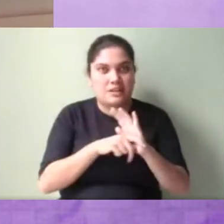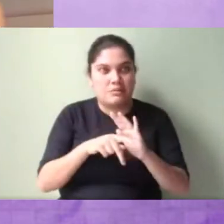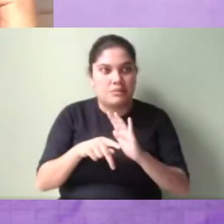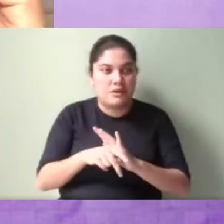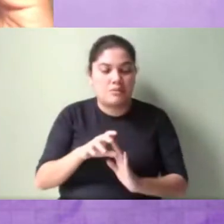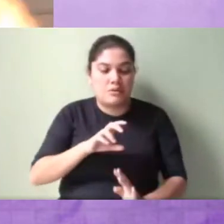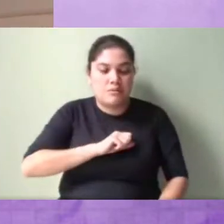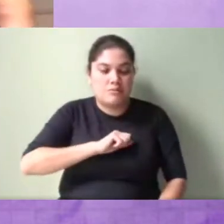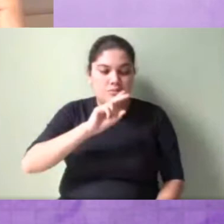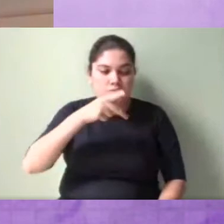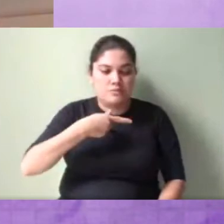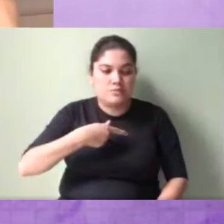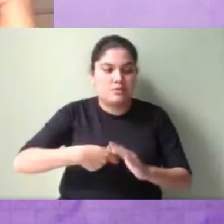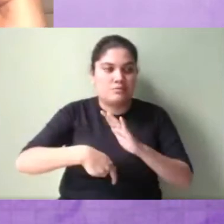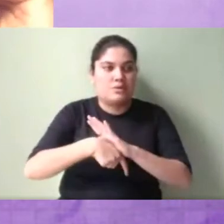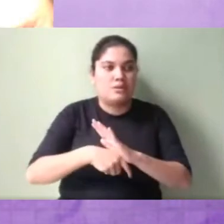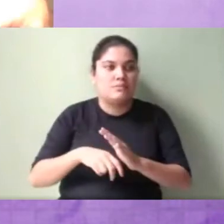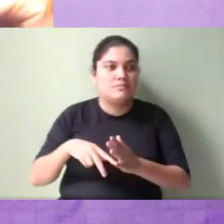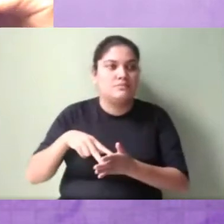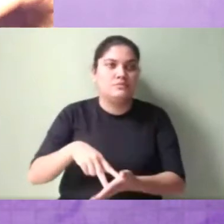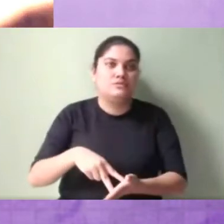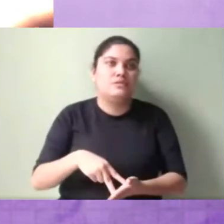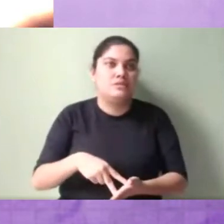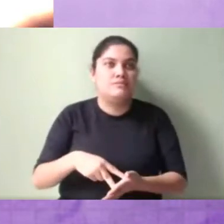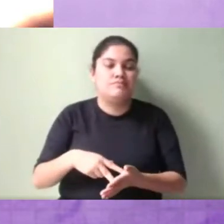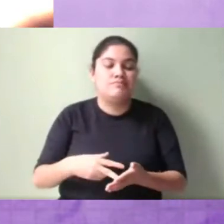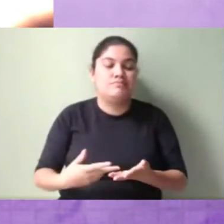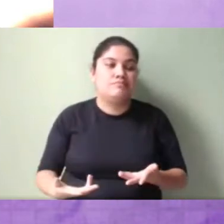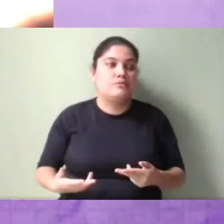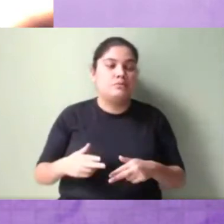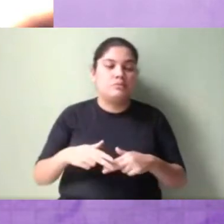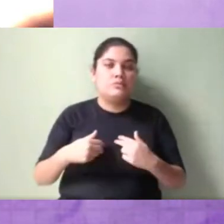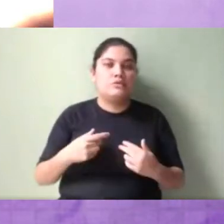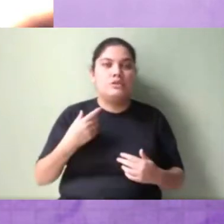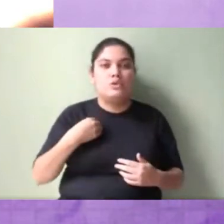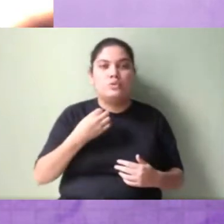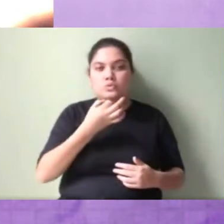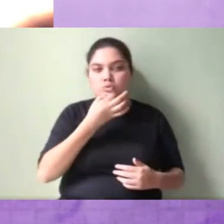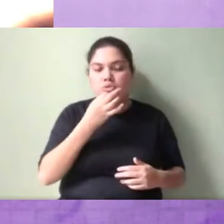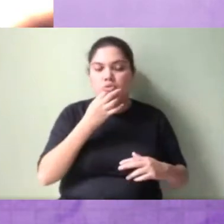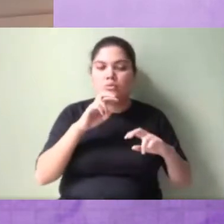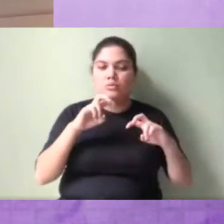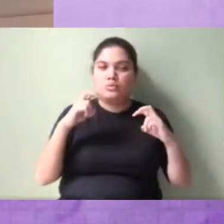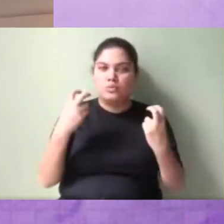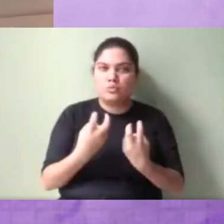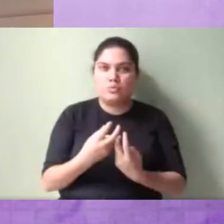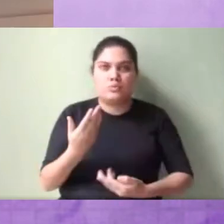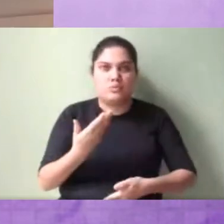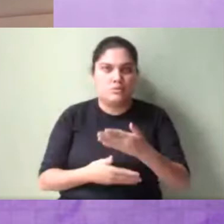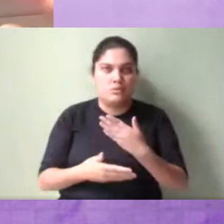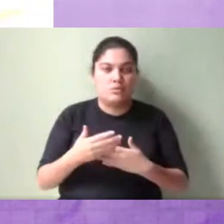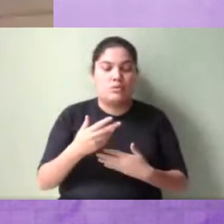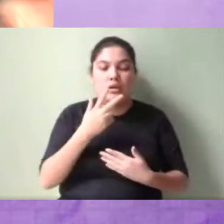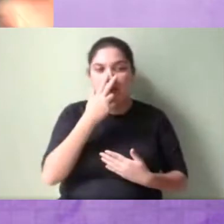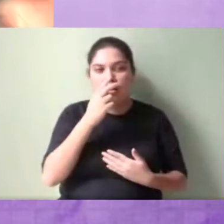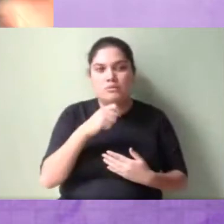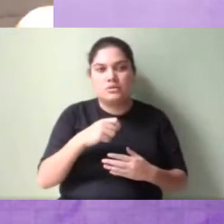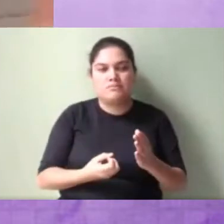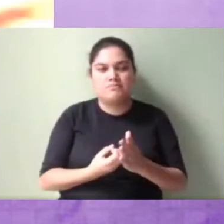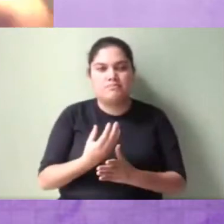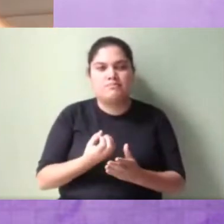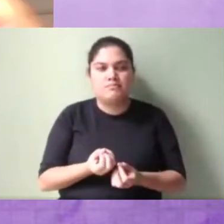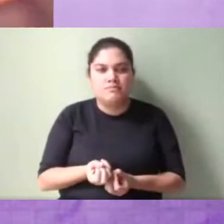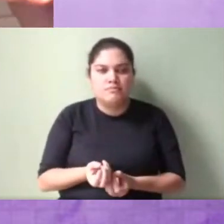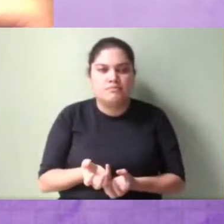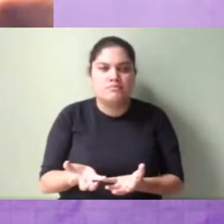social ou gratuito, ou, por exemplo, os círculos de mulheres que amam Dia dos Mada, né, que se encontra hoje online,